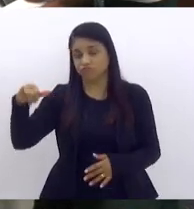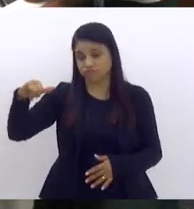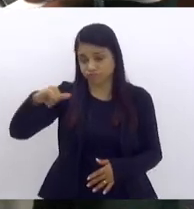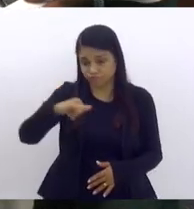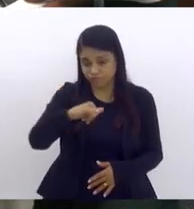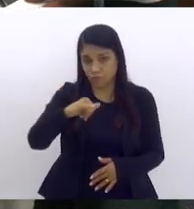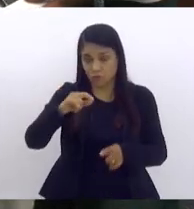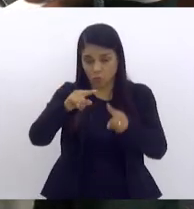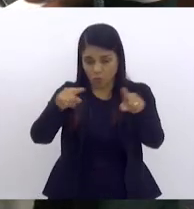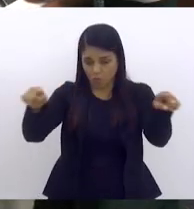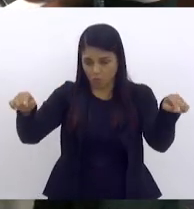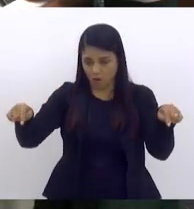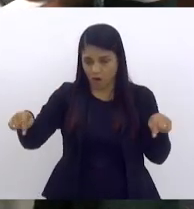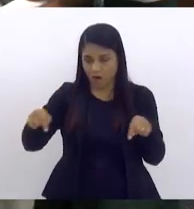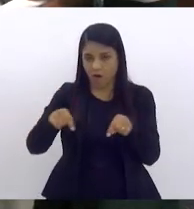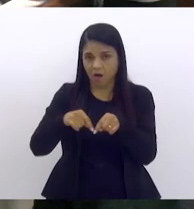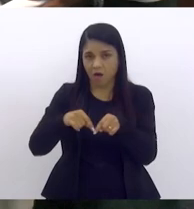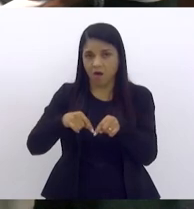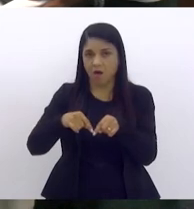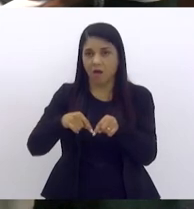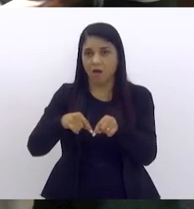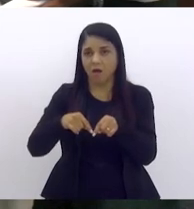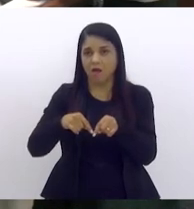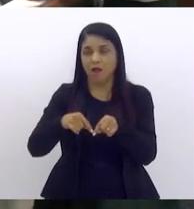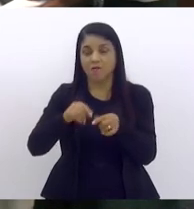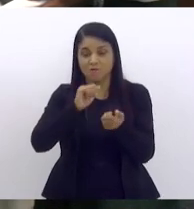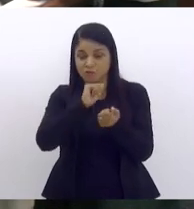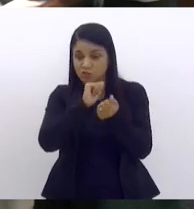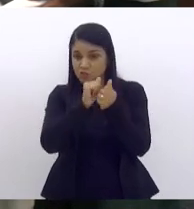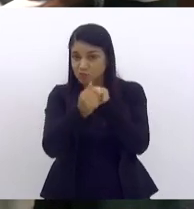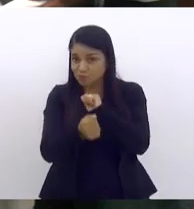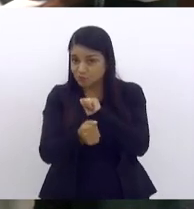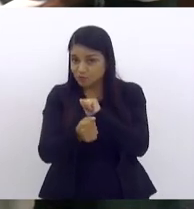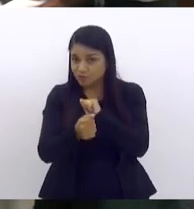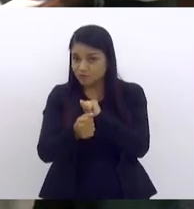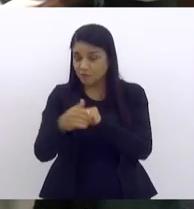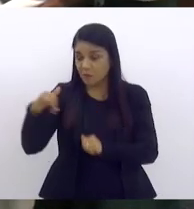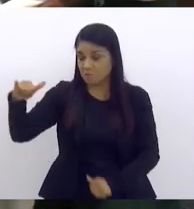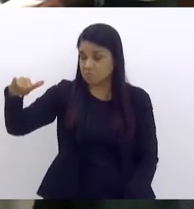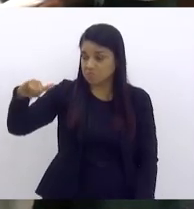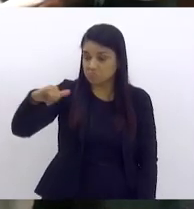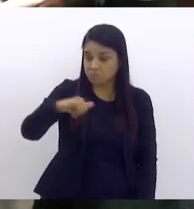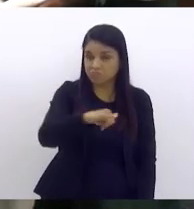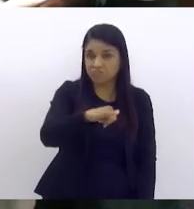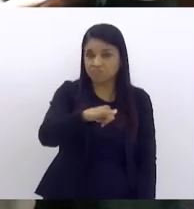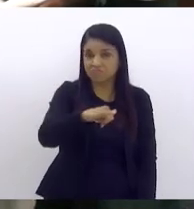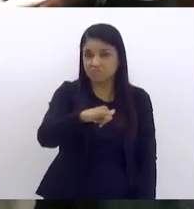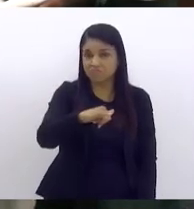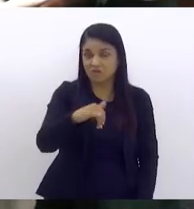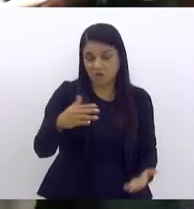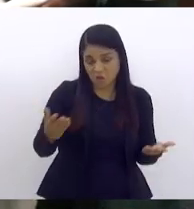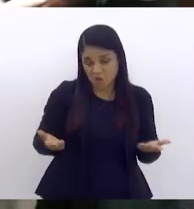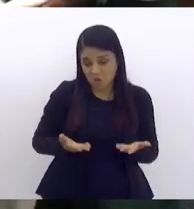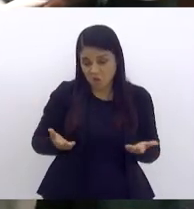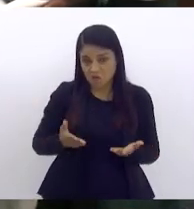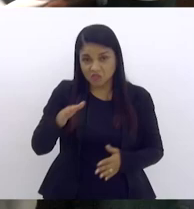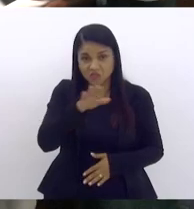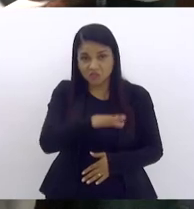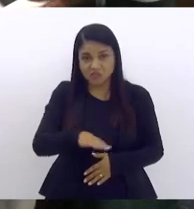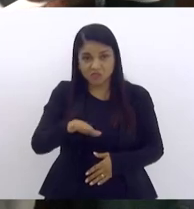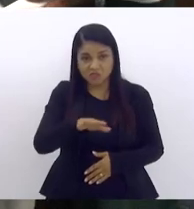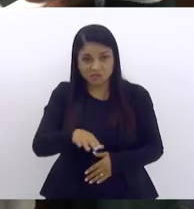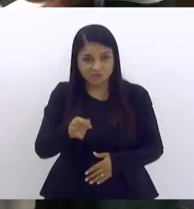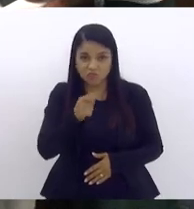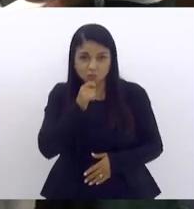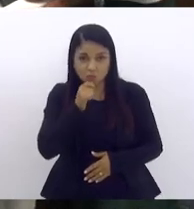numa quadra, foi desmontado uma quadra poliesportiva para colocar esse avião. Hoje as crianças em Ipiabas não